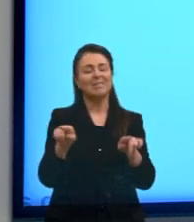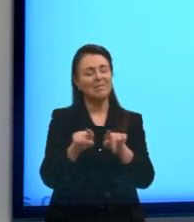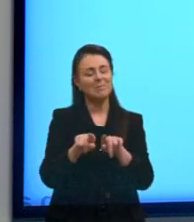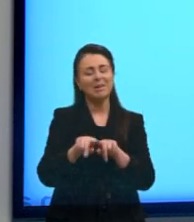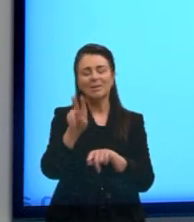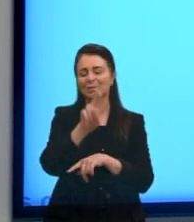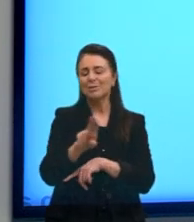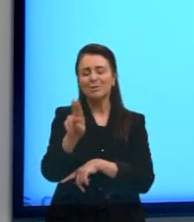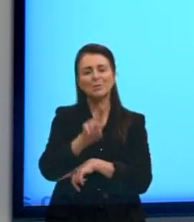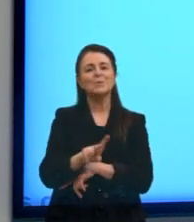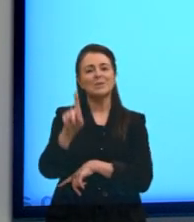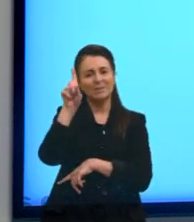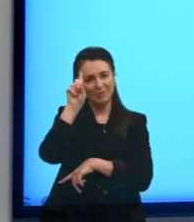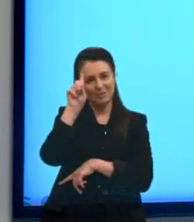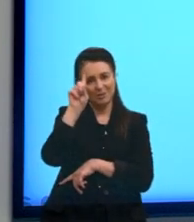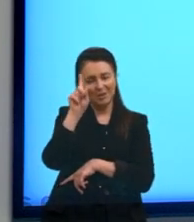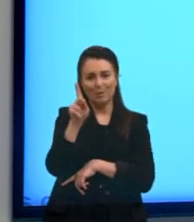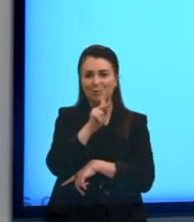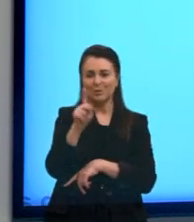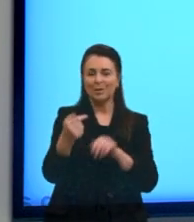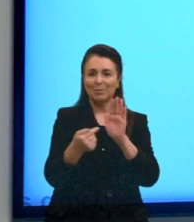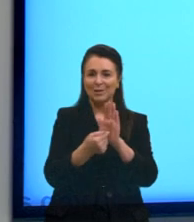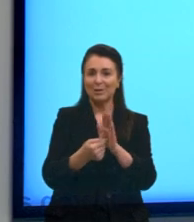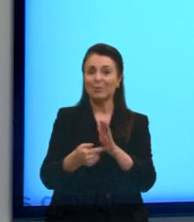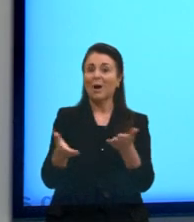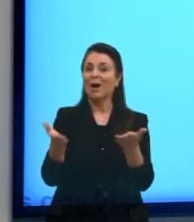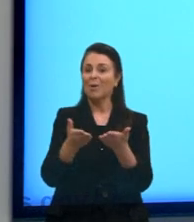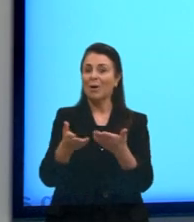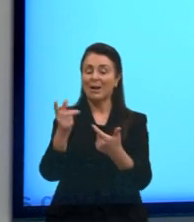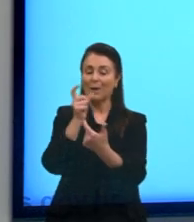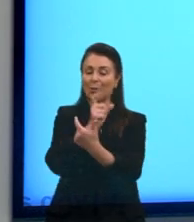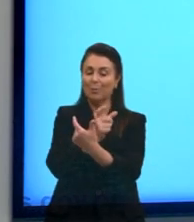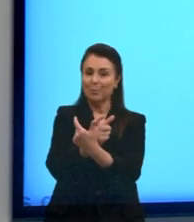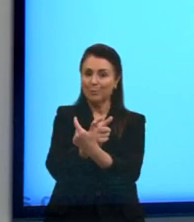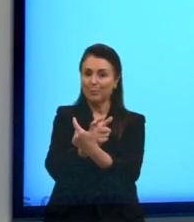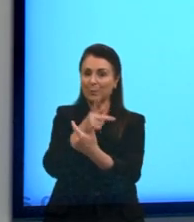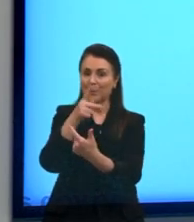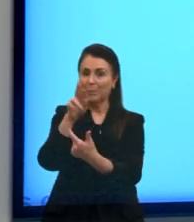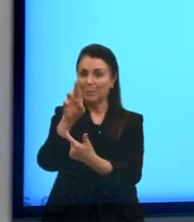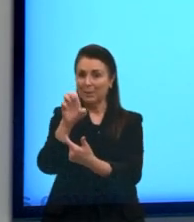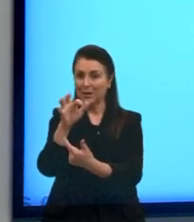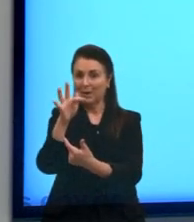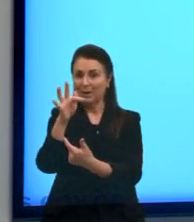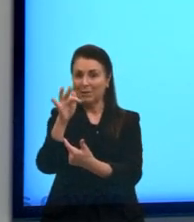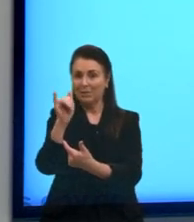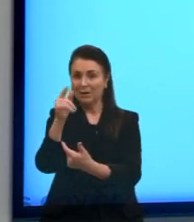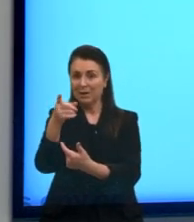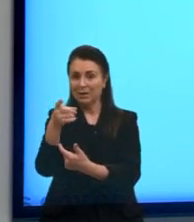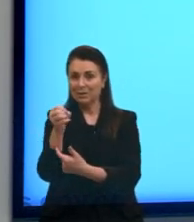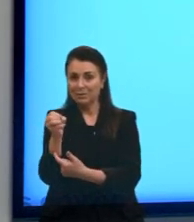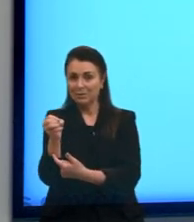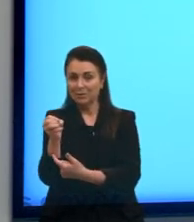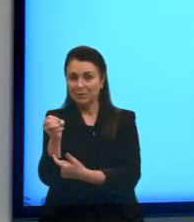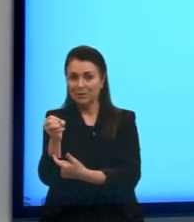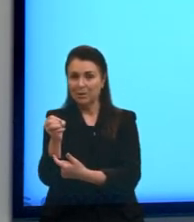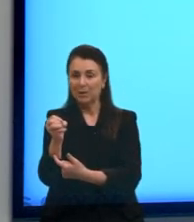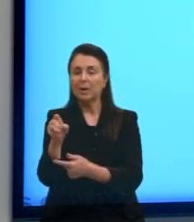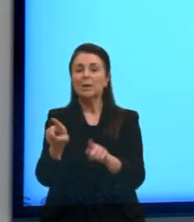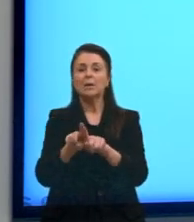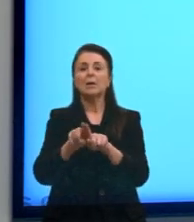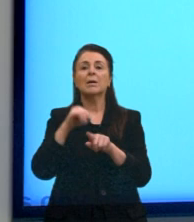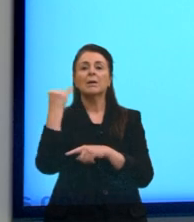quando o que eu quero mostrar pra vocês aqui os prefixos a gente utiliza bastante e é uma coisa muito importante